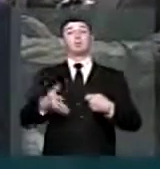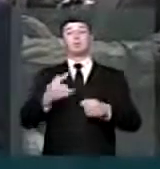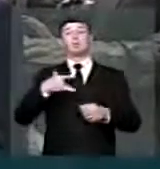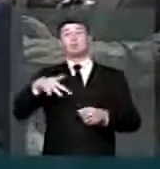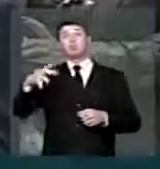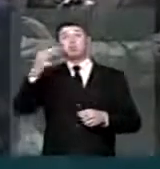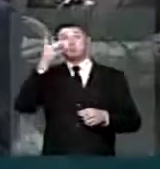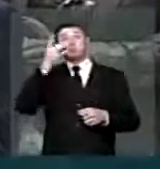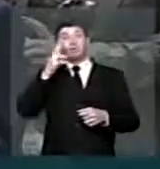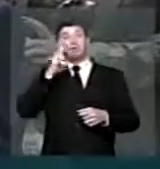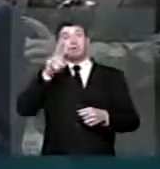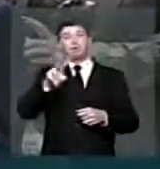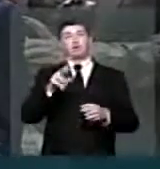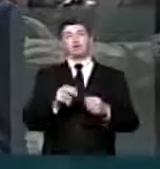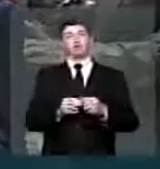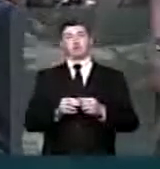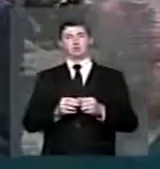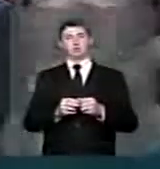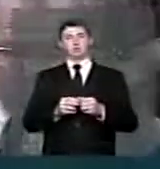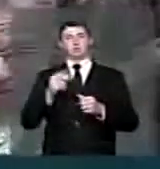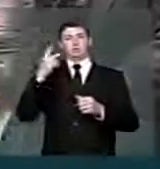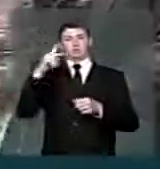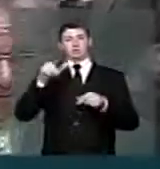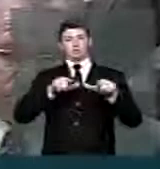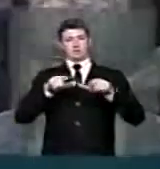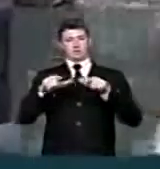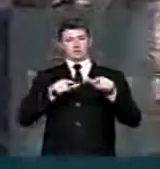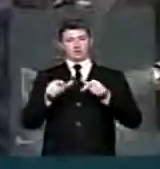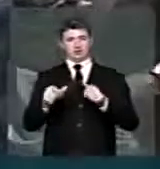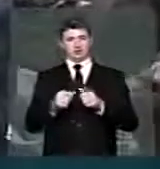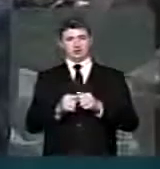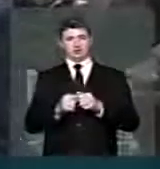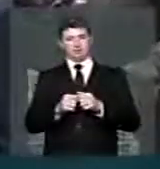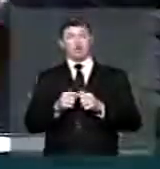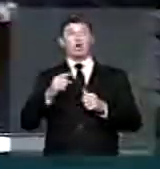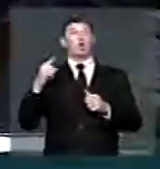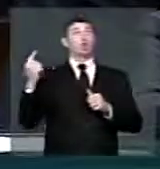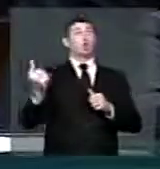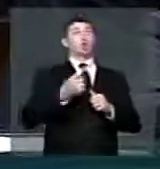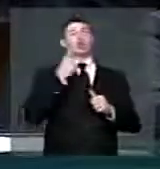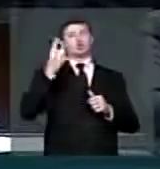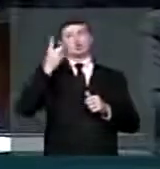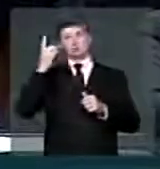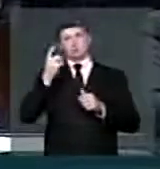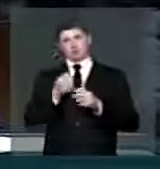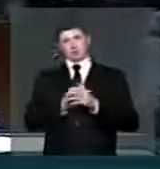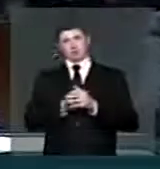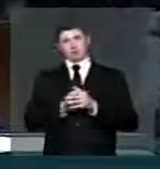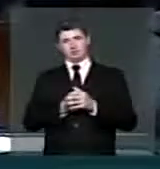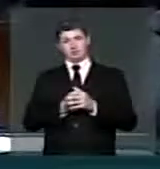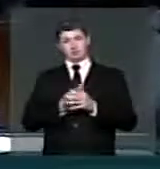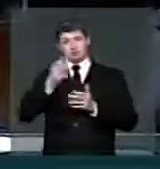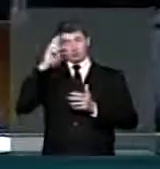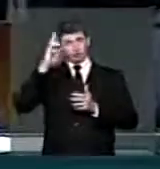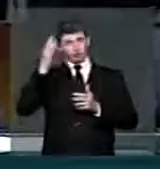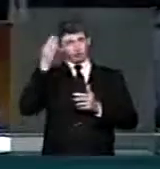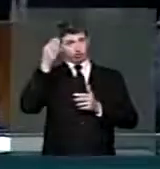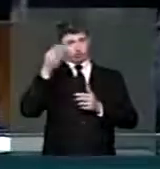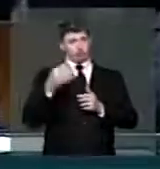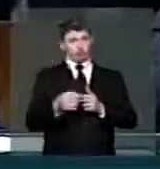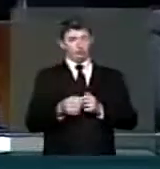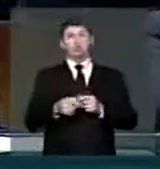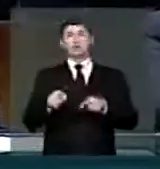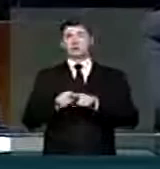vejo a maneira com que Vossa Excelência está tratando a todos nós. Vossa Excelência tem sido